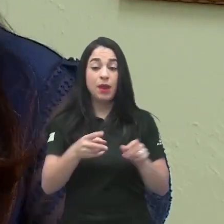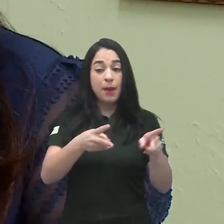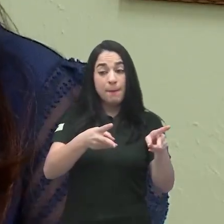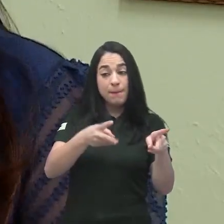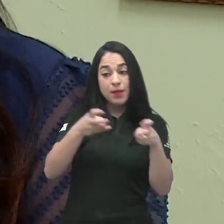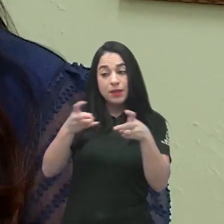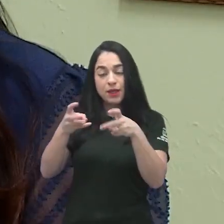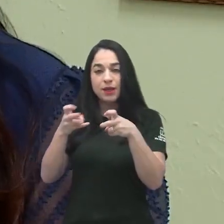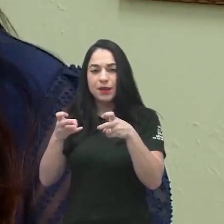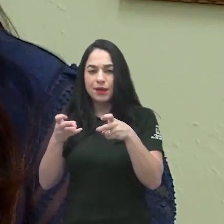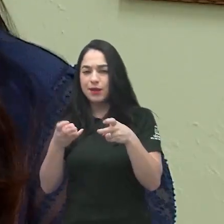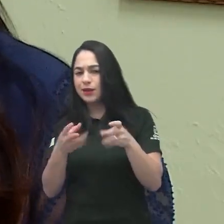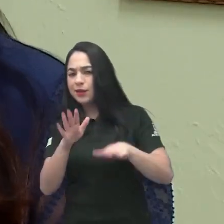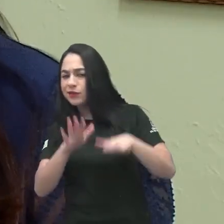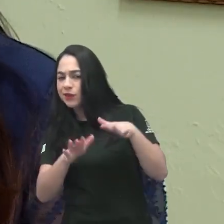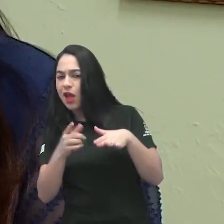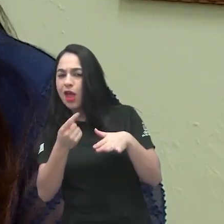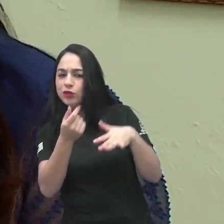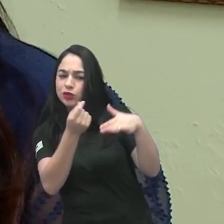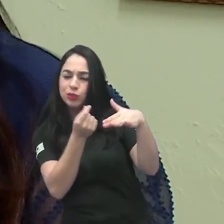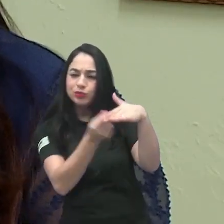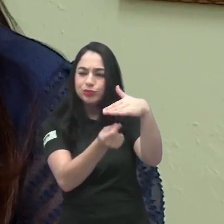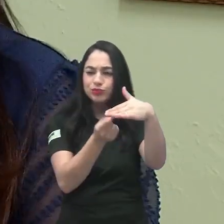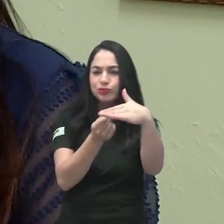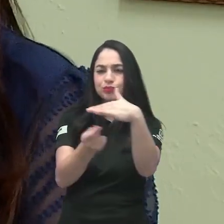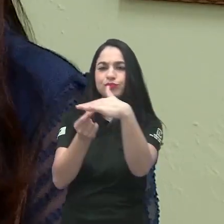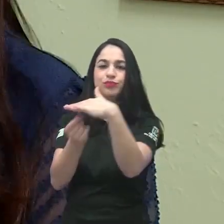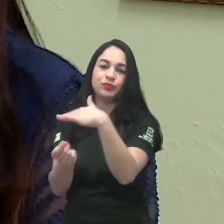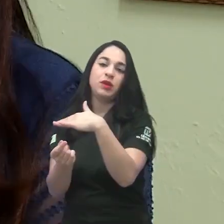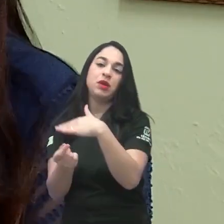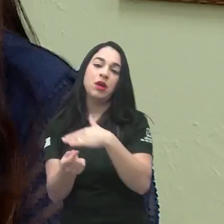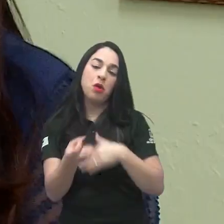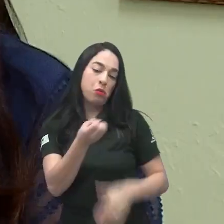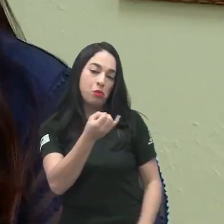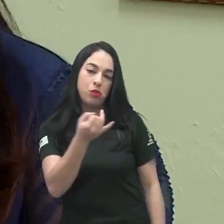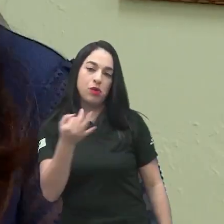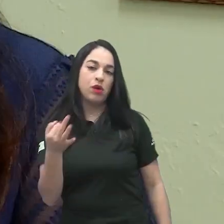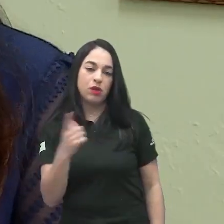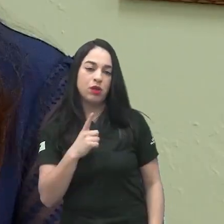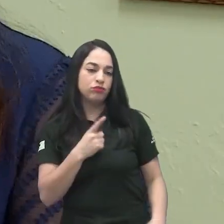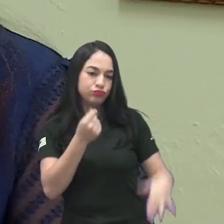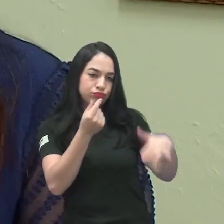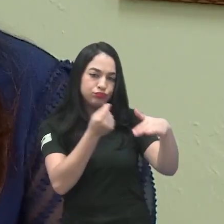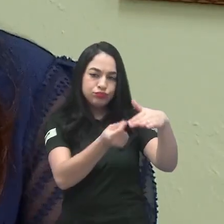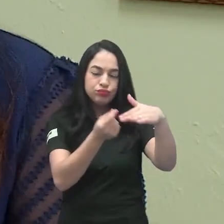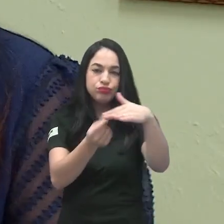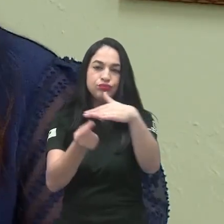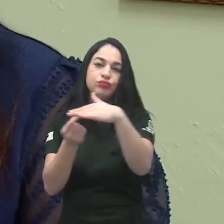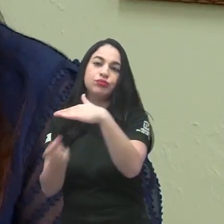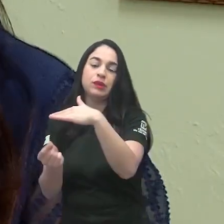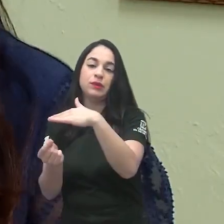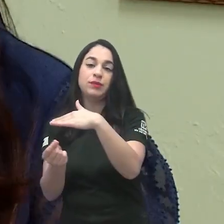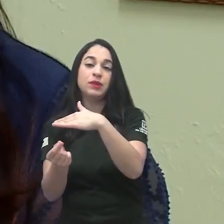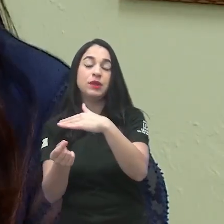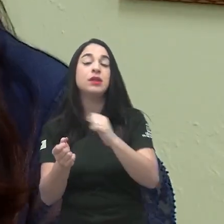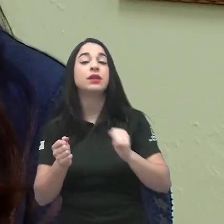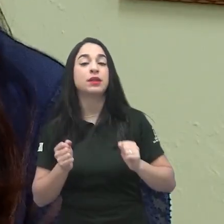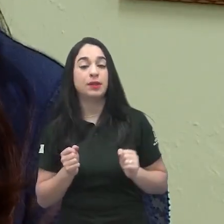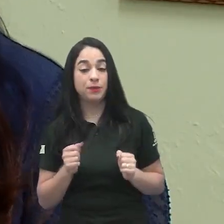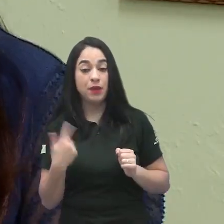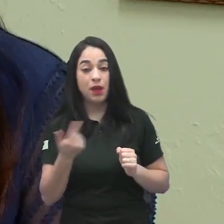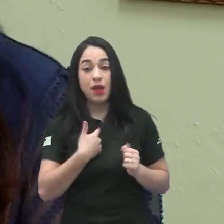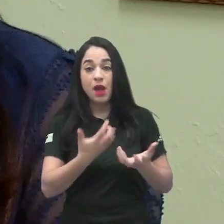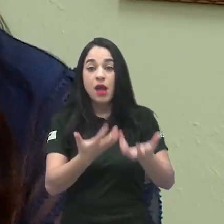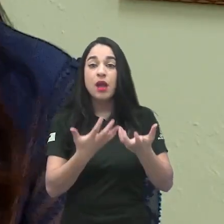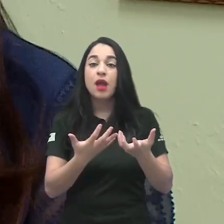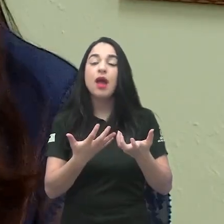prazos, percebam que eles podem investir independente da quantia que se tem de rendimento em